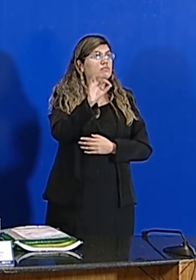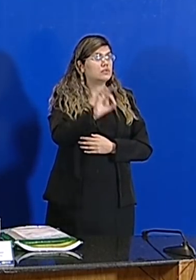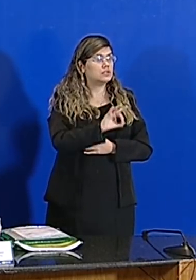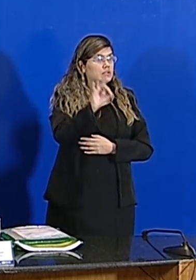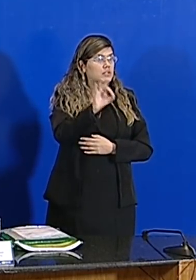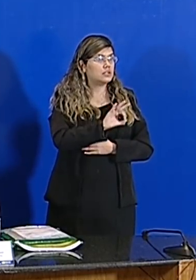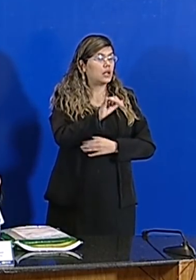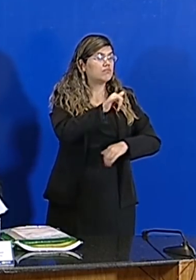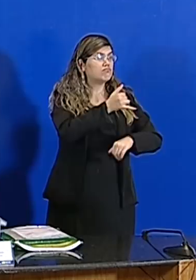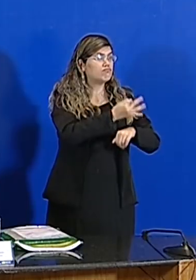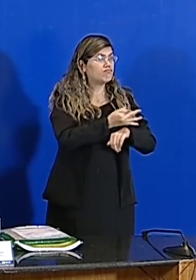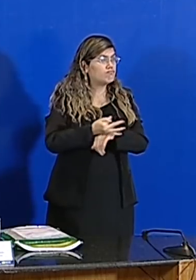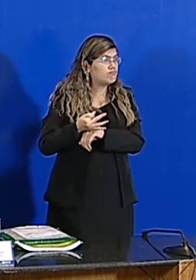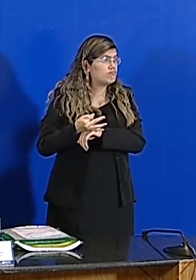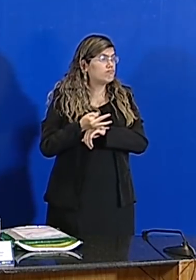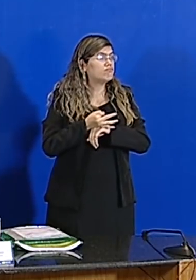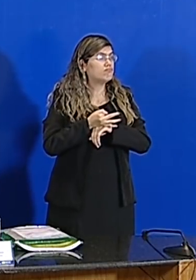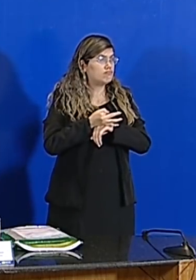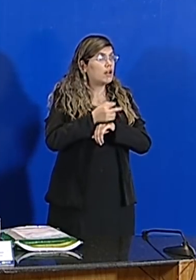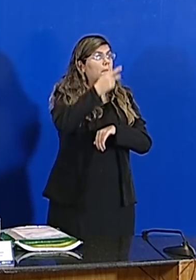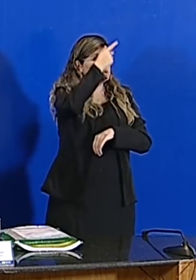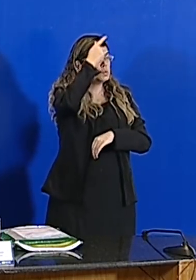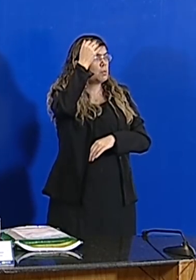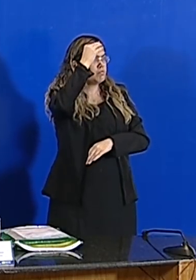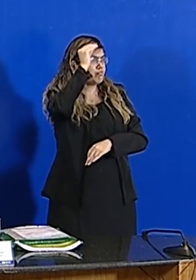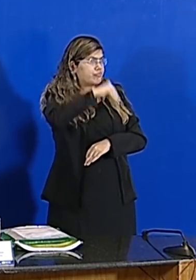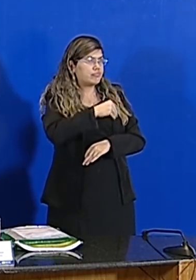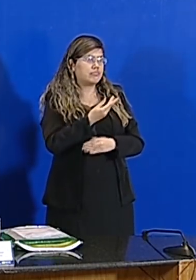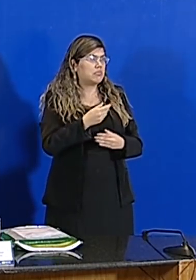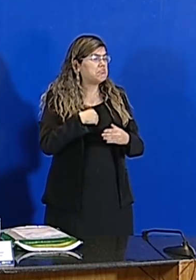e nada demais, foi muito tranquilo. Tá?